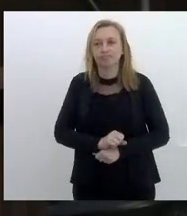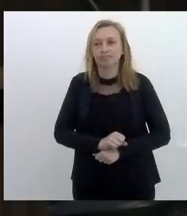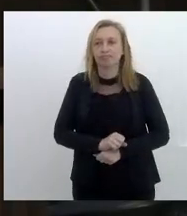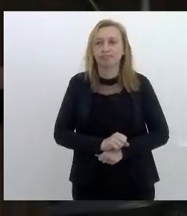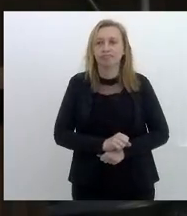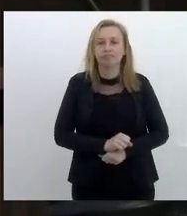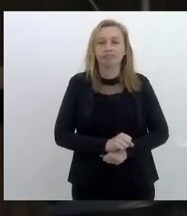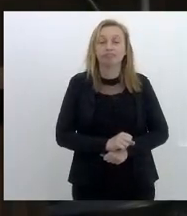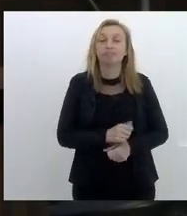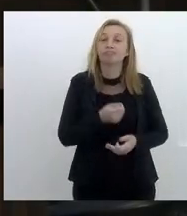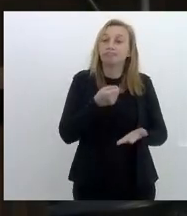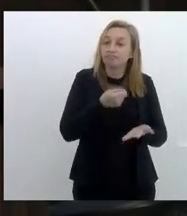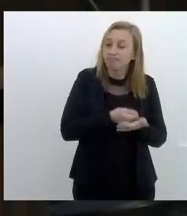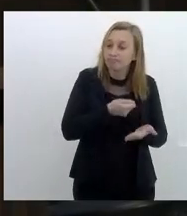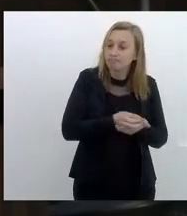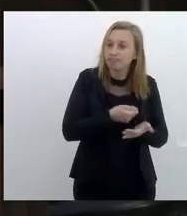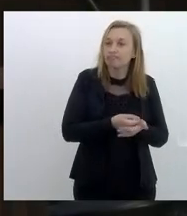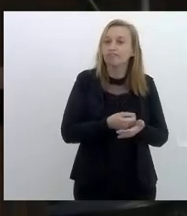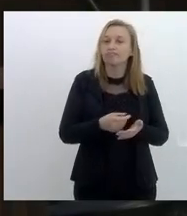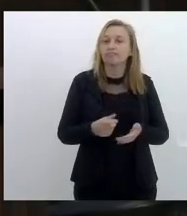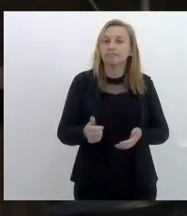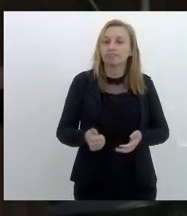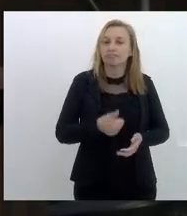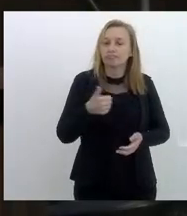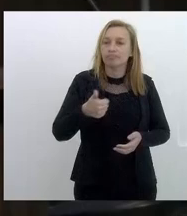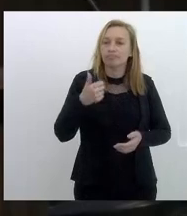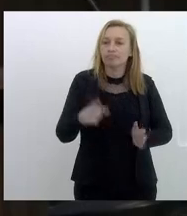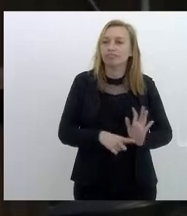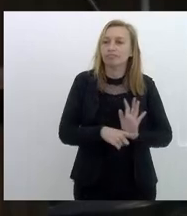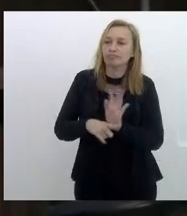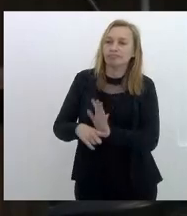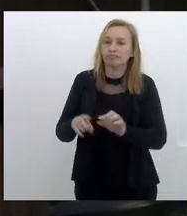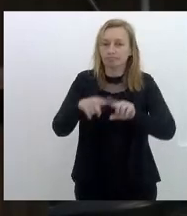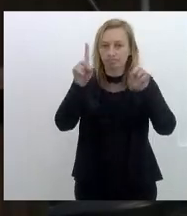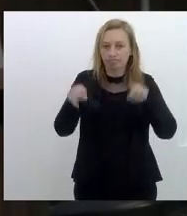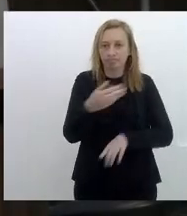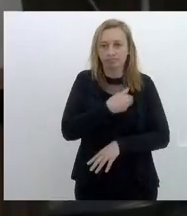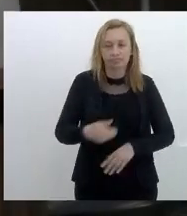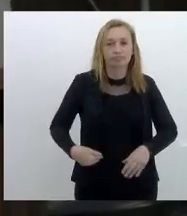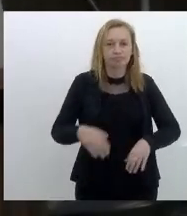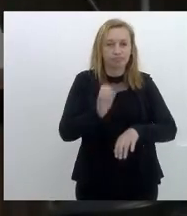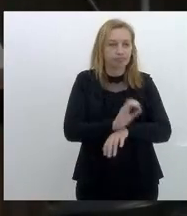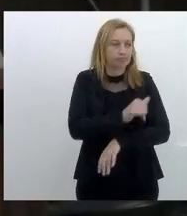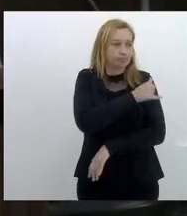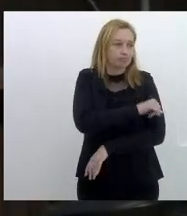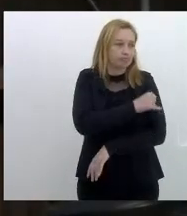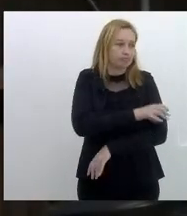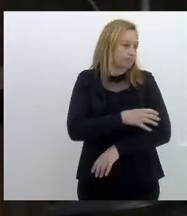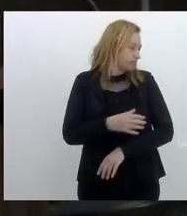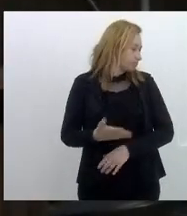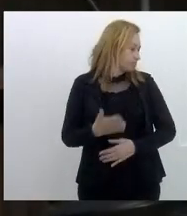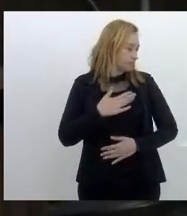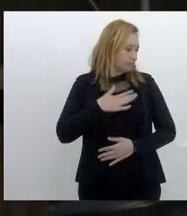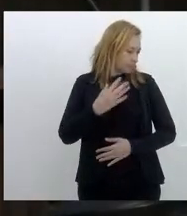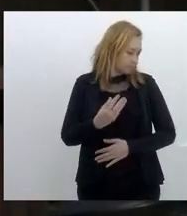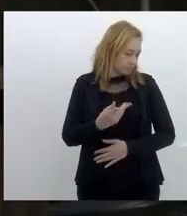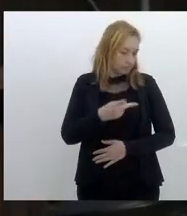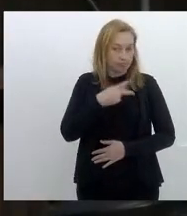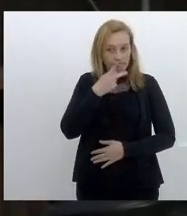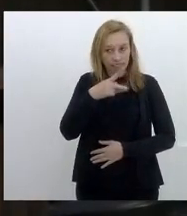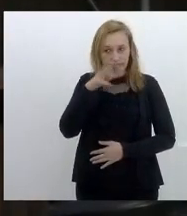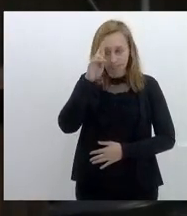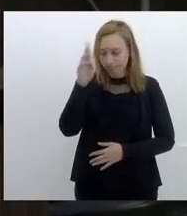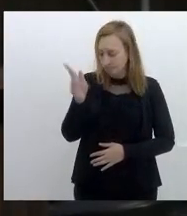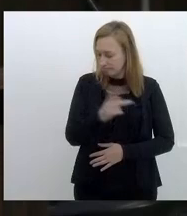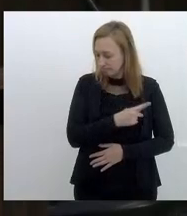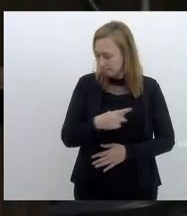que são exigidas para uma melhoria da condição de vida do servidor público no estado do Rio de Janeiro eram essas considerações se